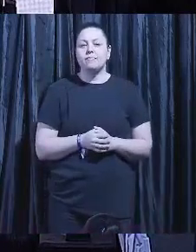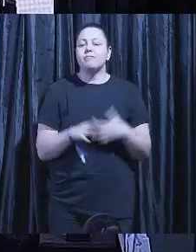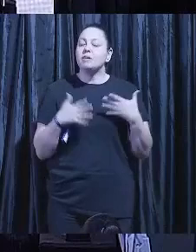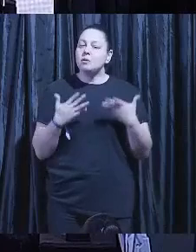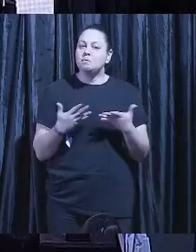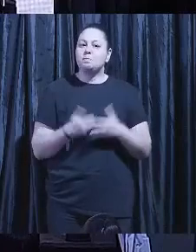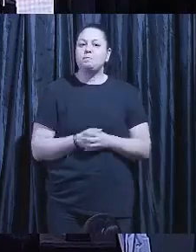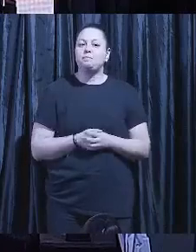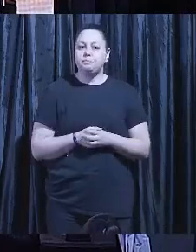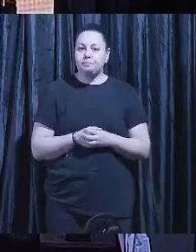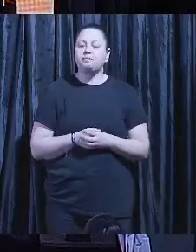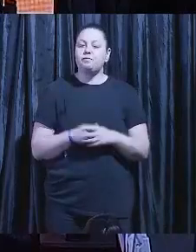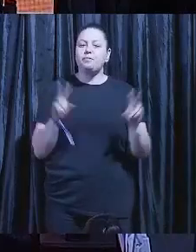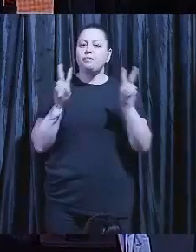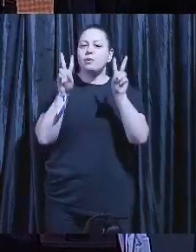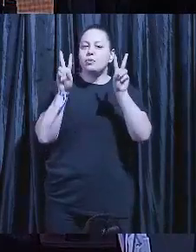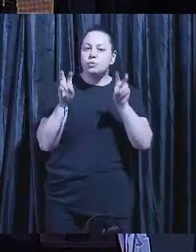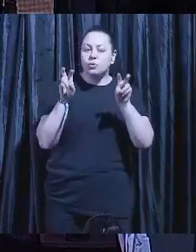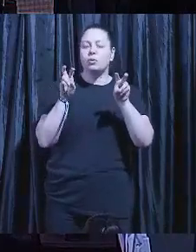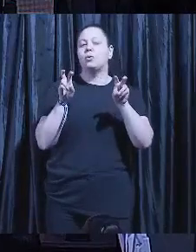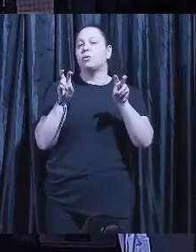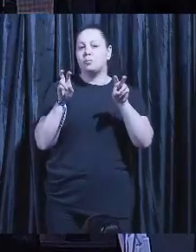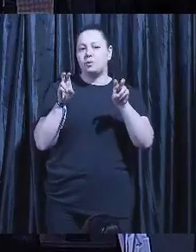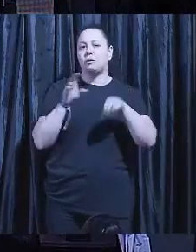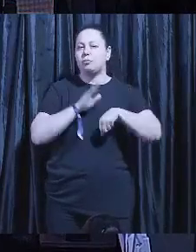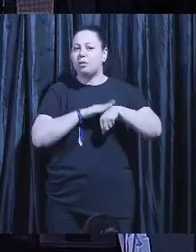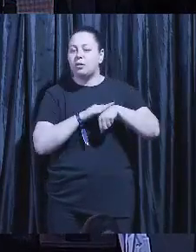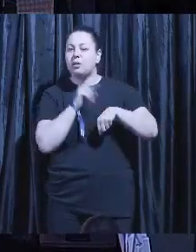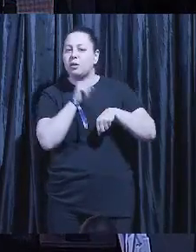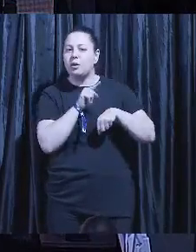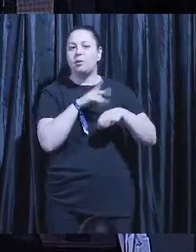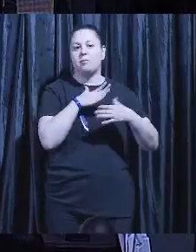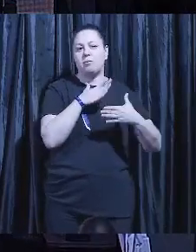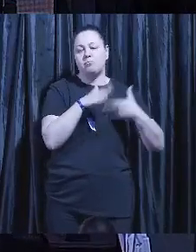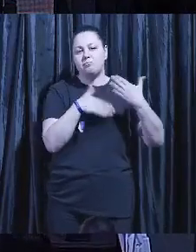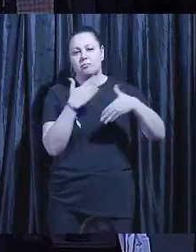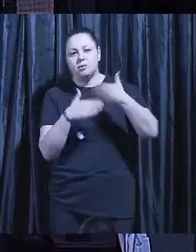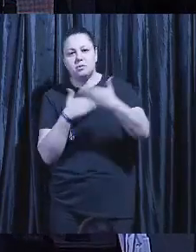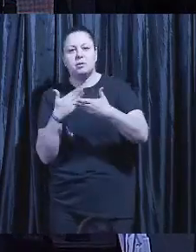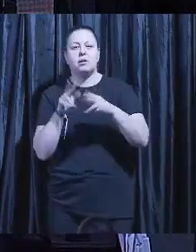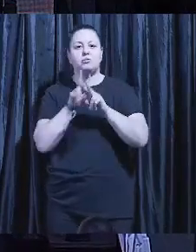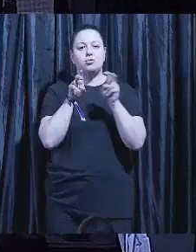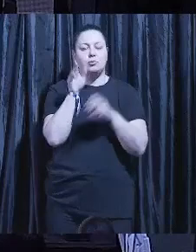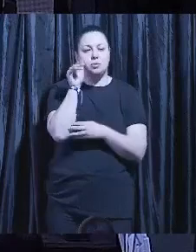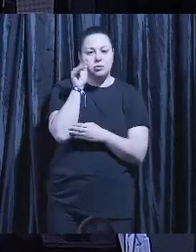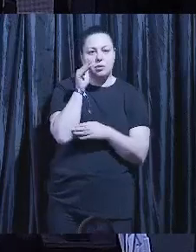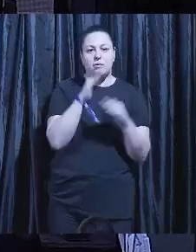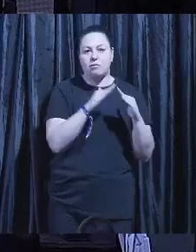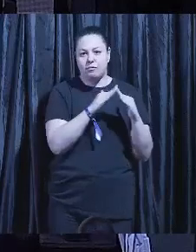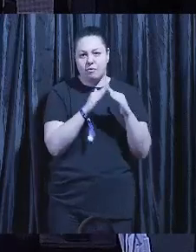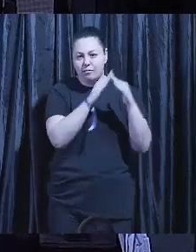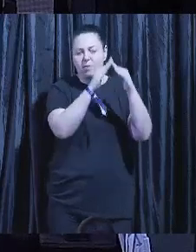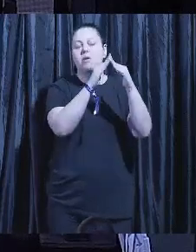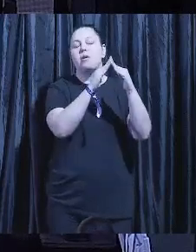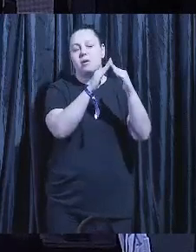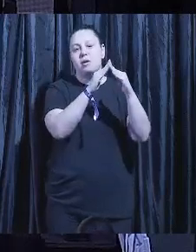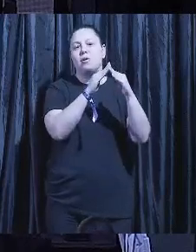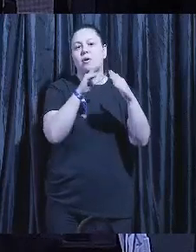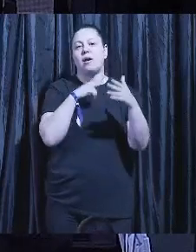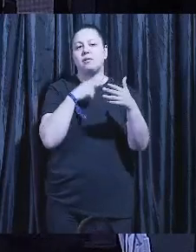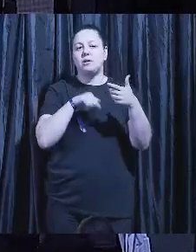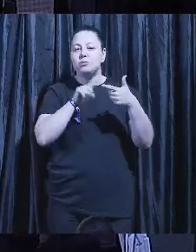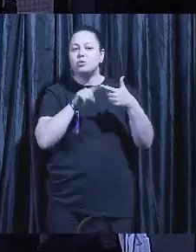Bom, dentro desse processo do Observatório de Favelas, o eixo de comunicação, que é o